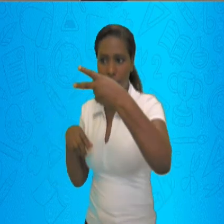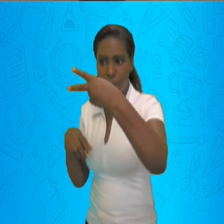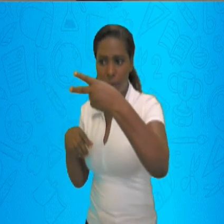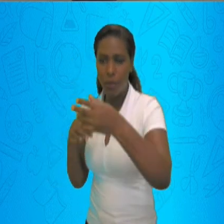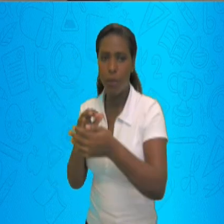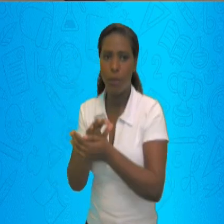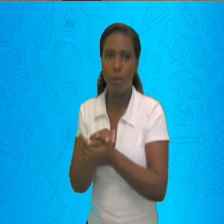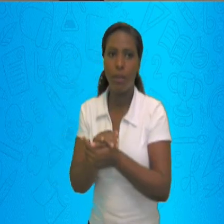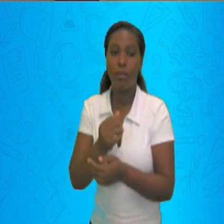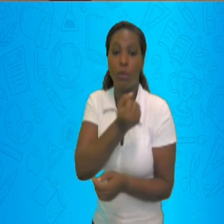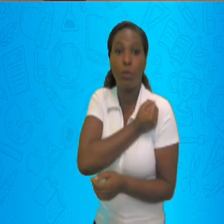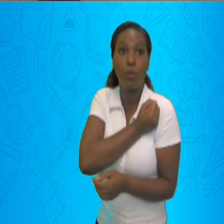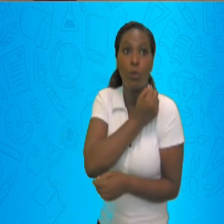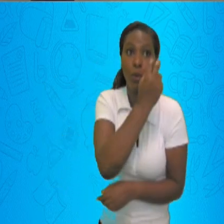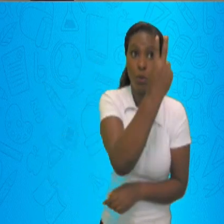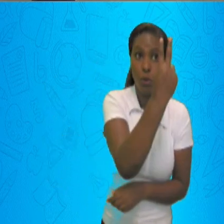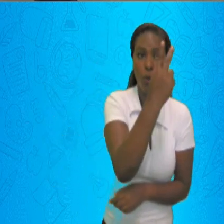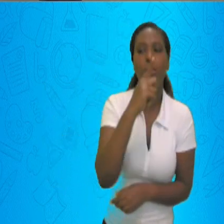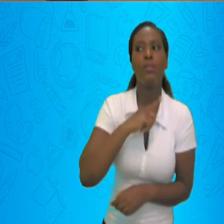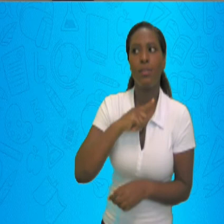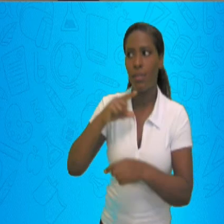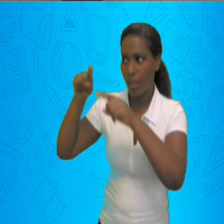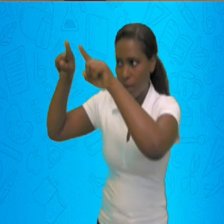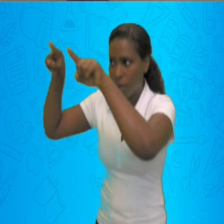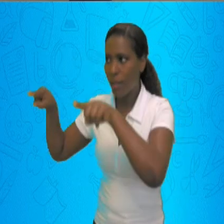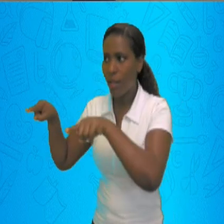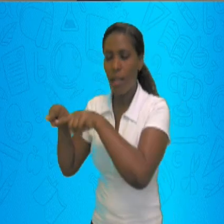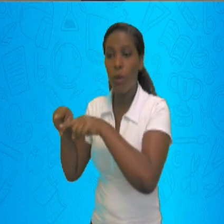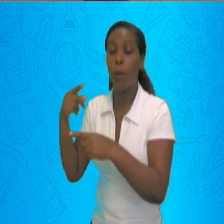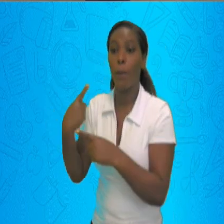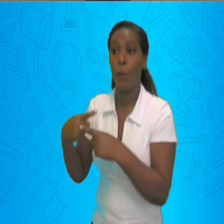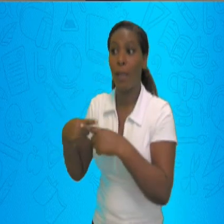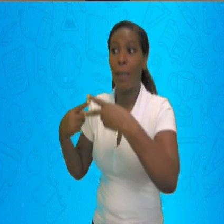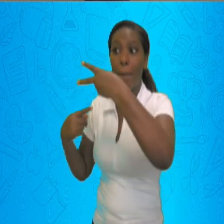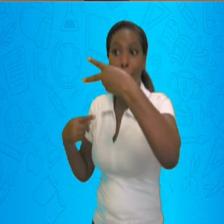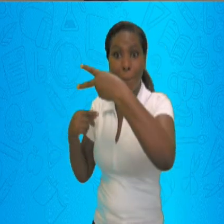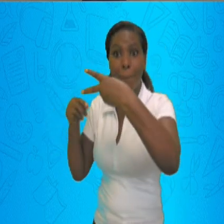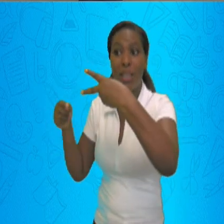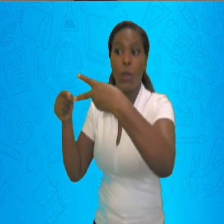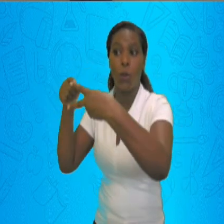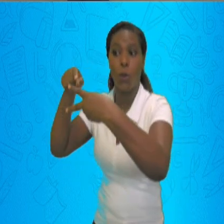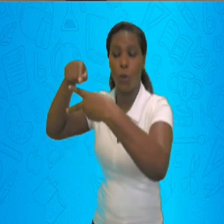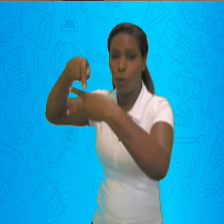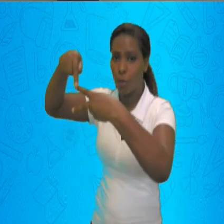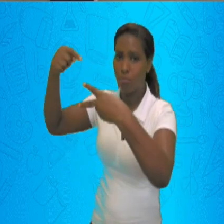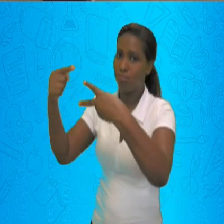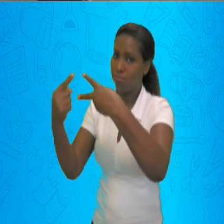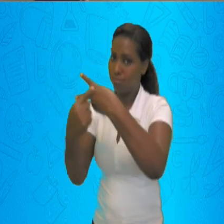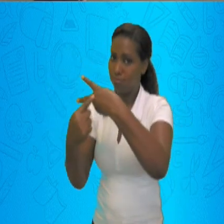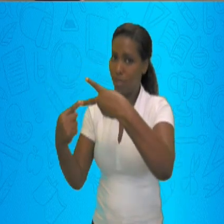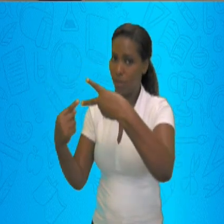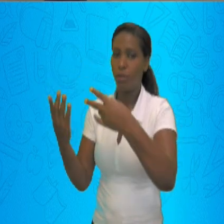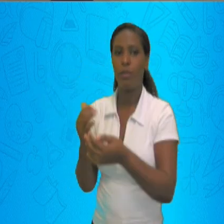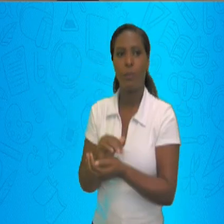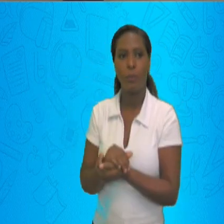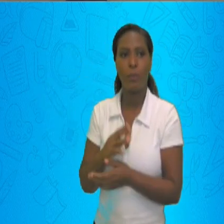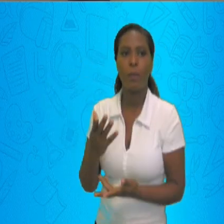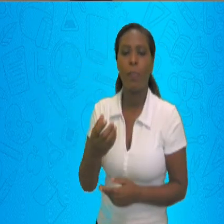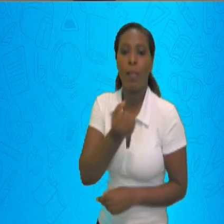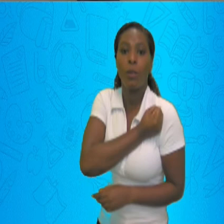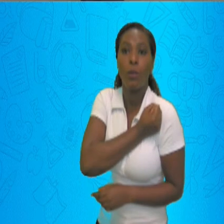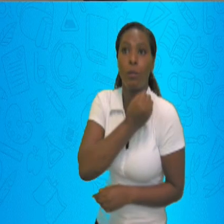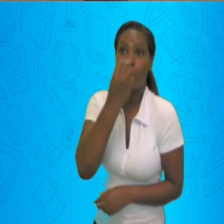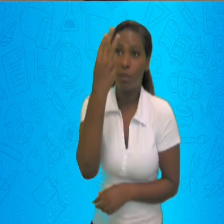triângulo. No terceiro exemplo, eu tenho aqui, ó, se eu coloco o número 4 em evidência,